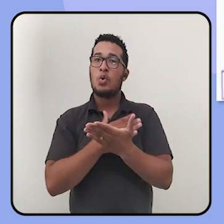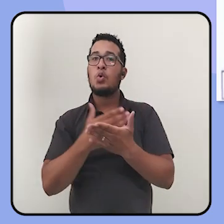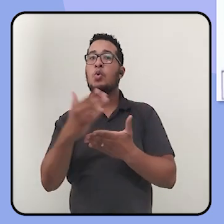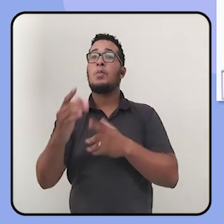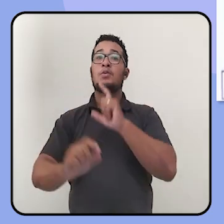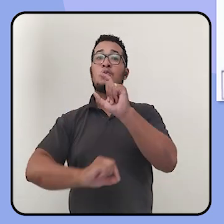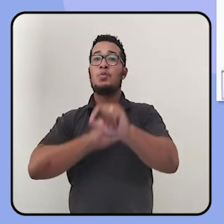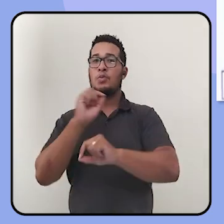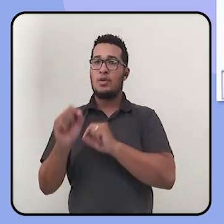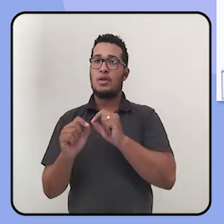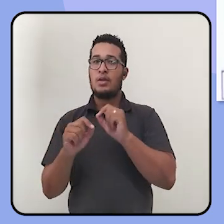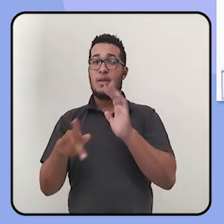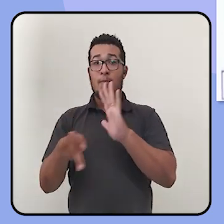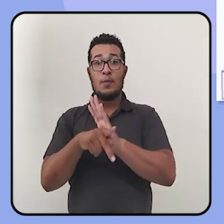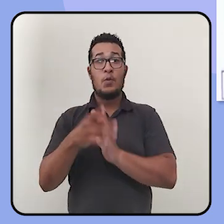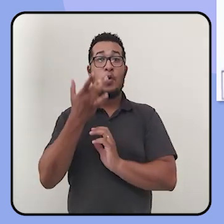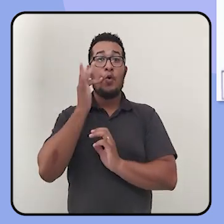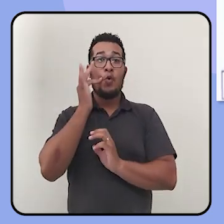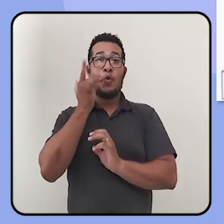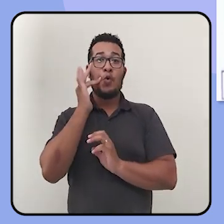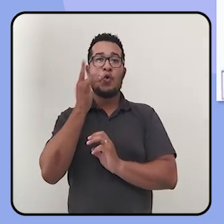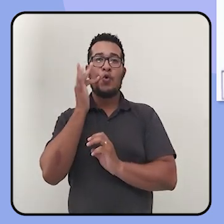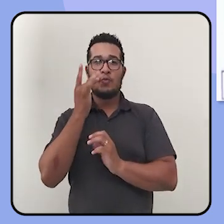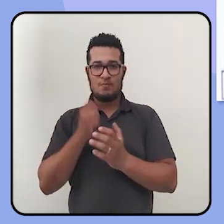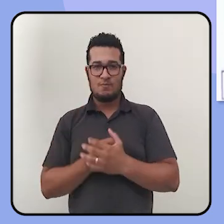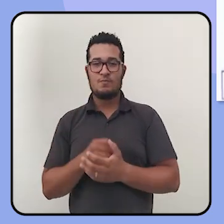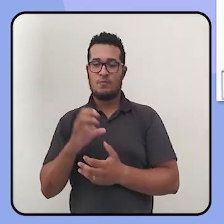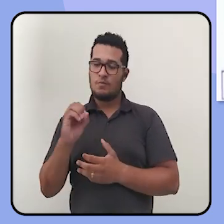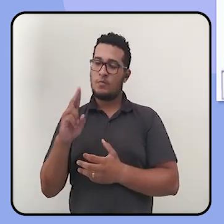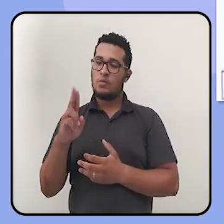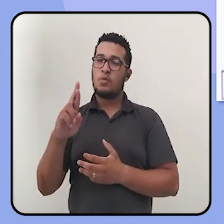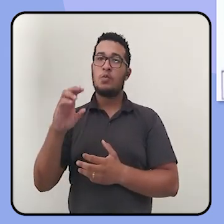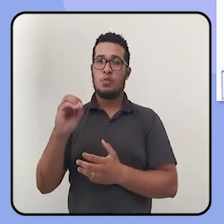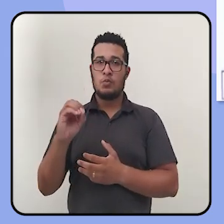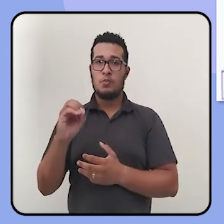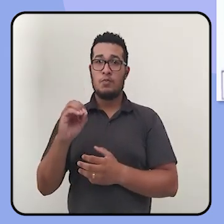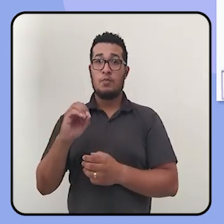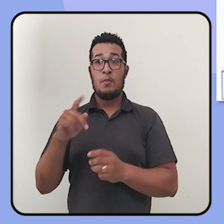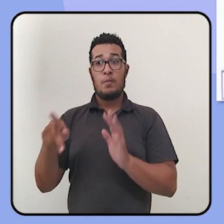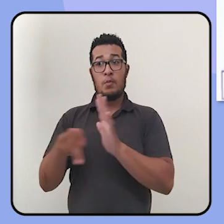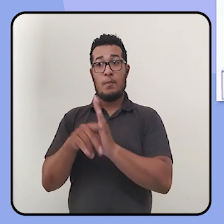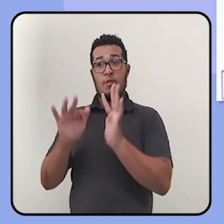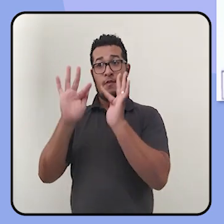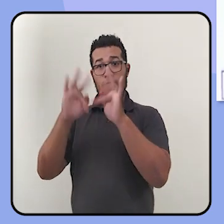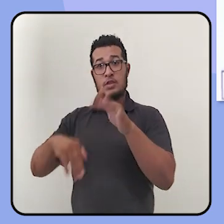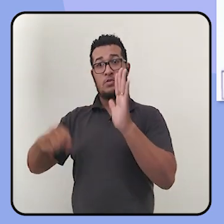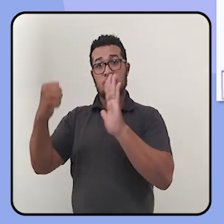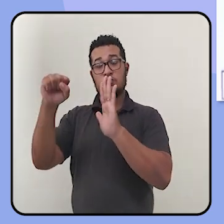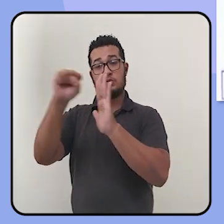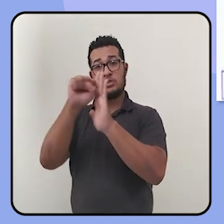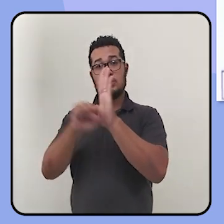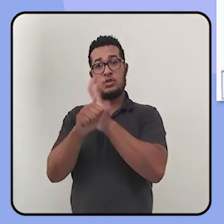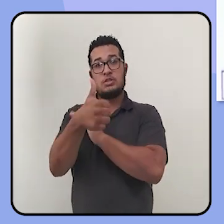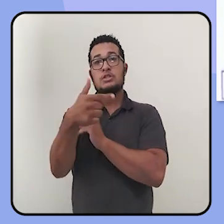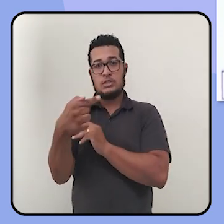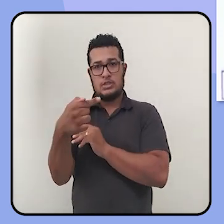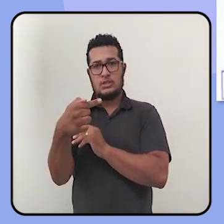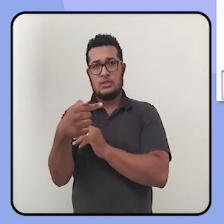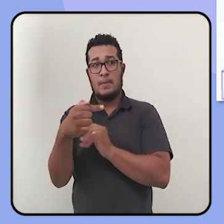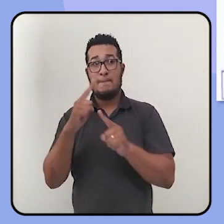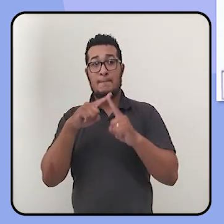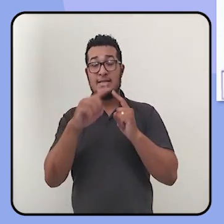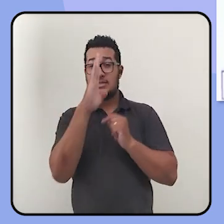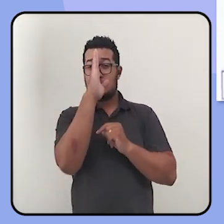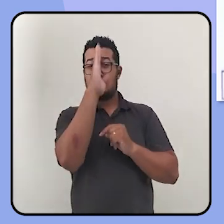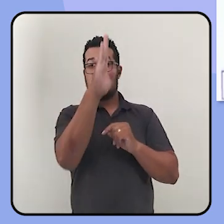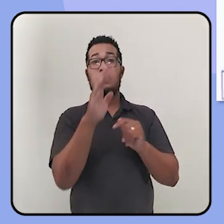de lugar em lugar em busca, geralmente, de comida, em busca de água e de clima mais ameno